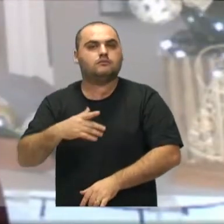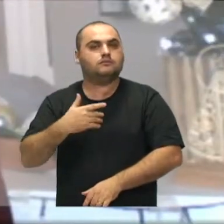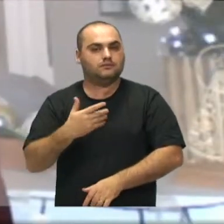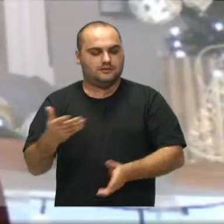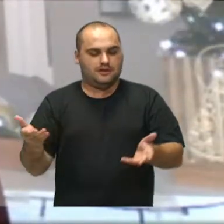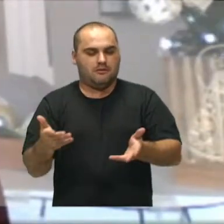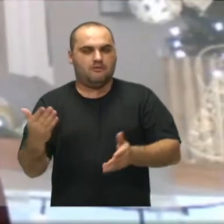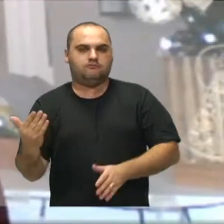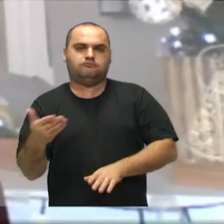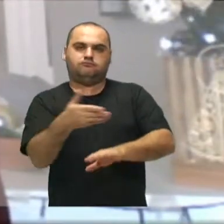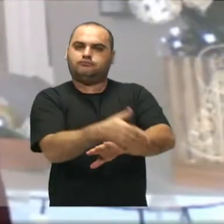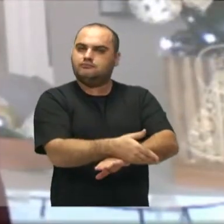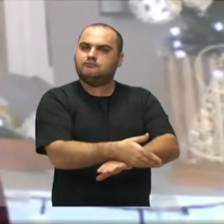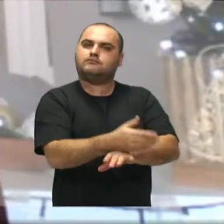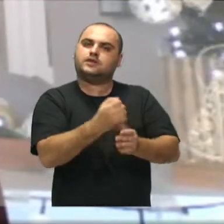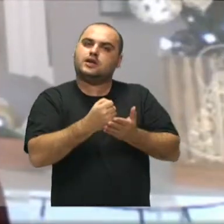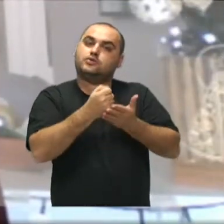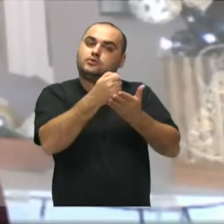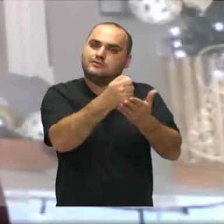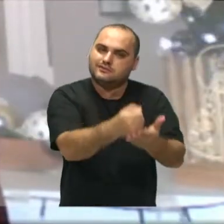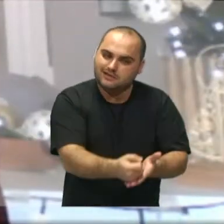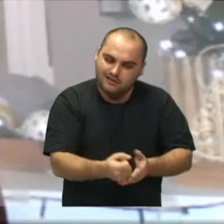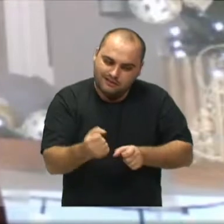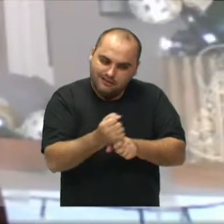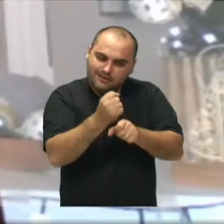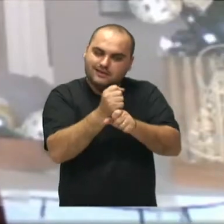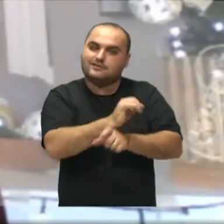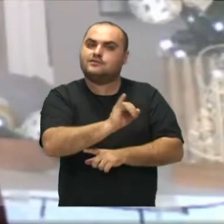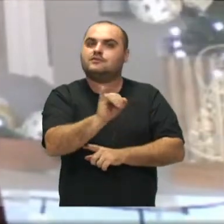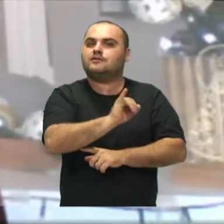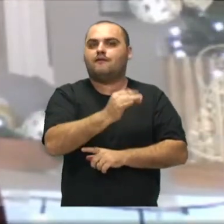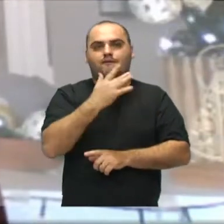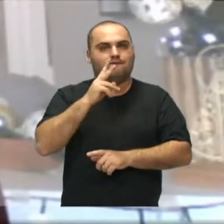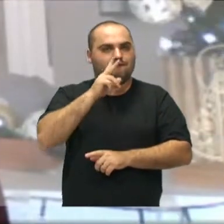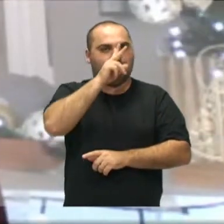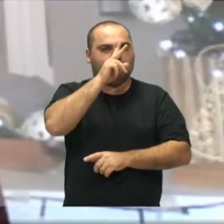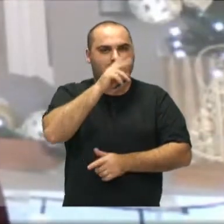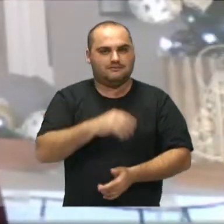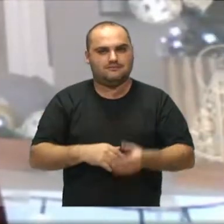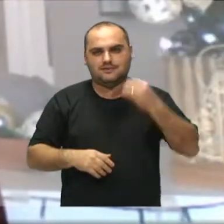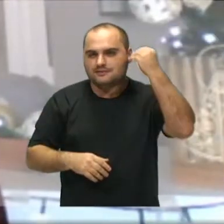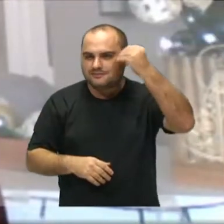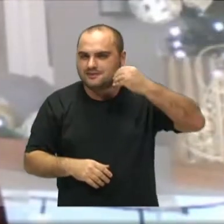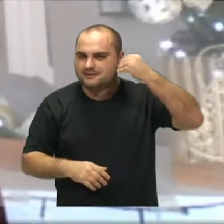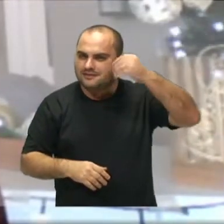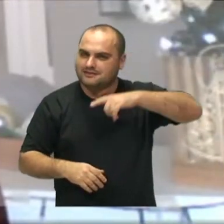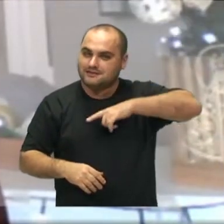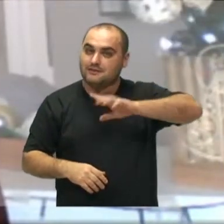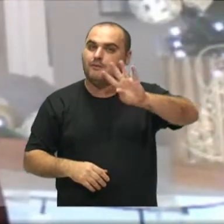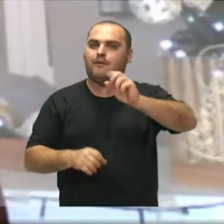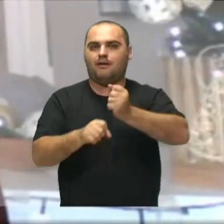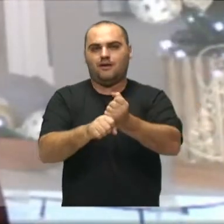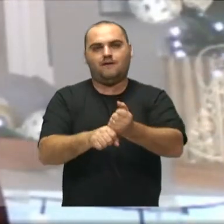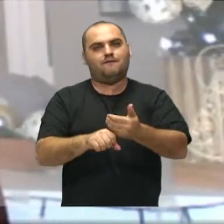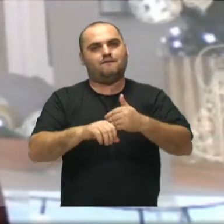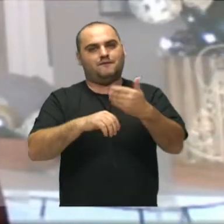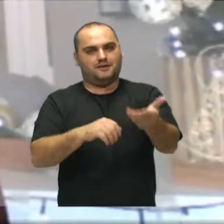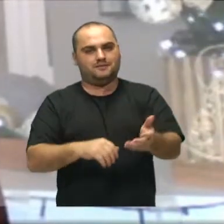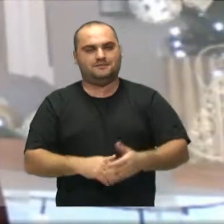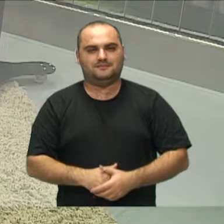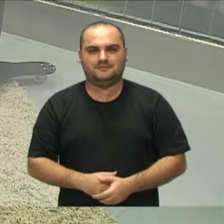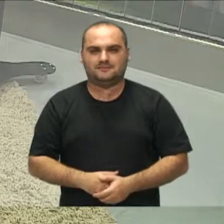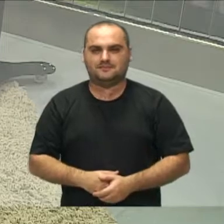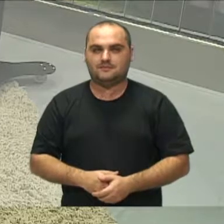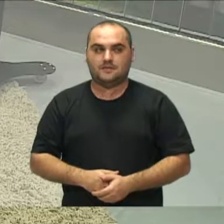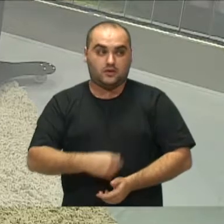intuito de ajudar a construir uma Itajaí mais forte. Com essa experiência, né, que eu tive nesses 4 anos fora. Essa experiência